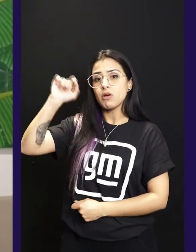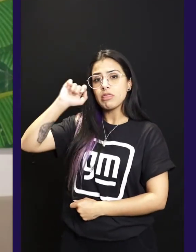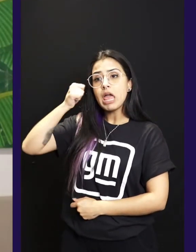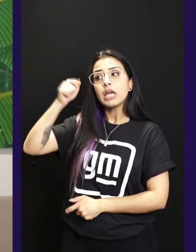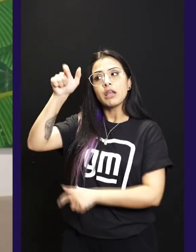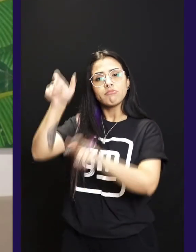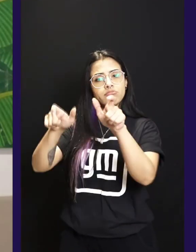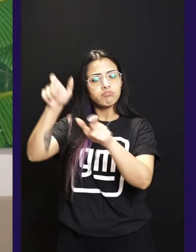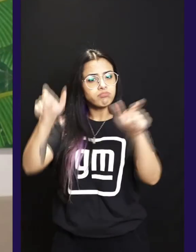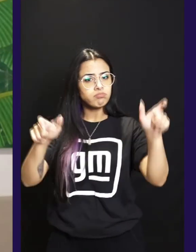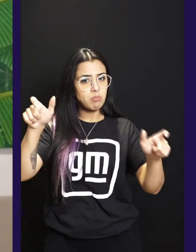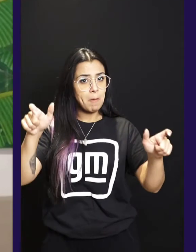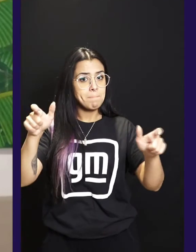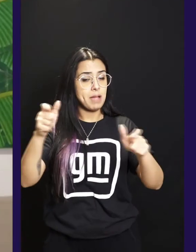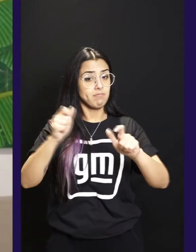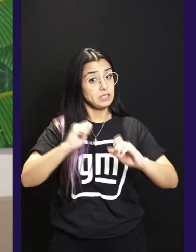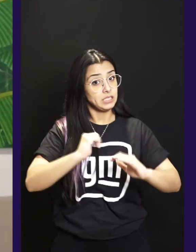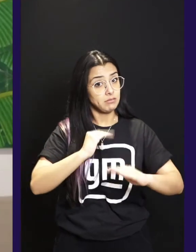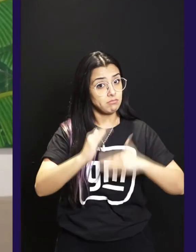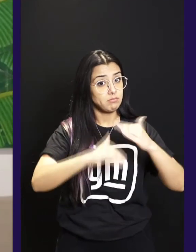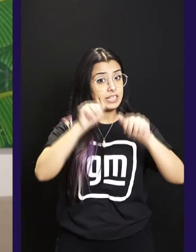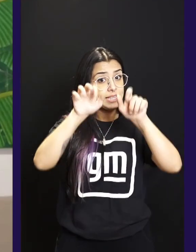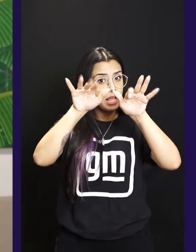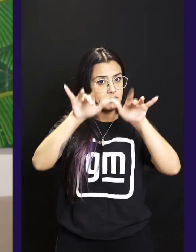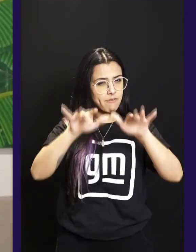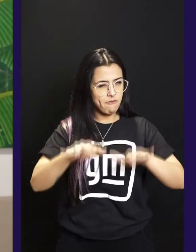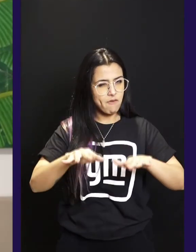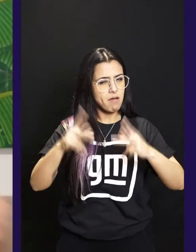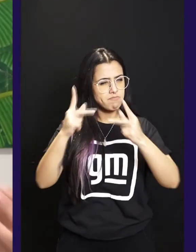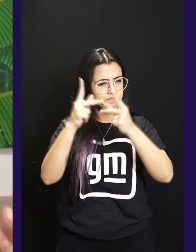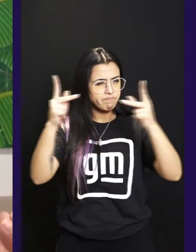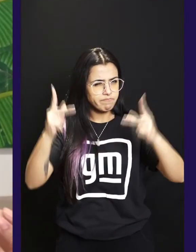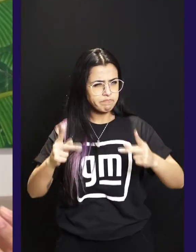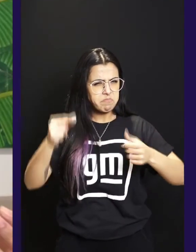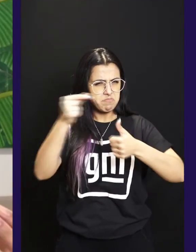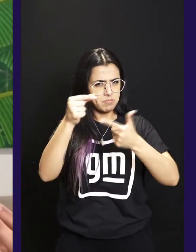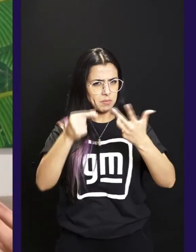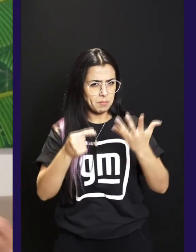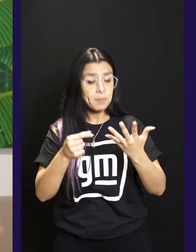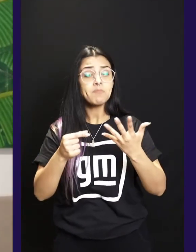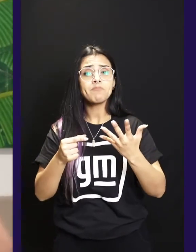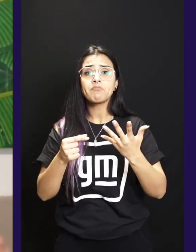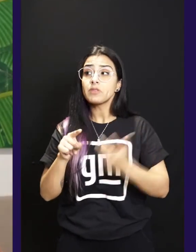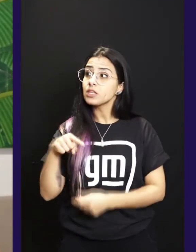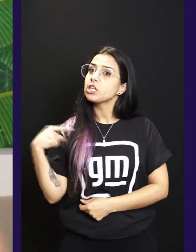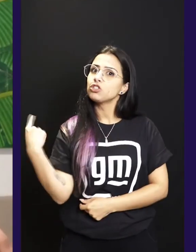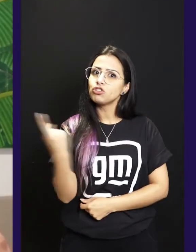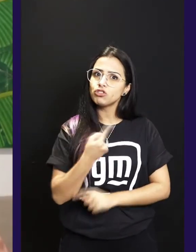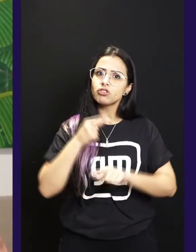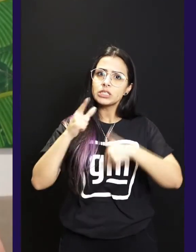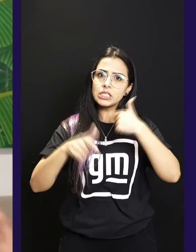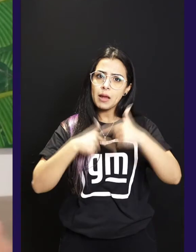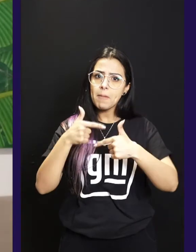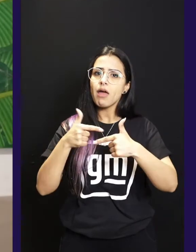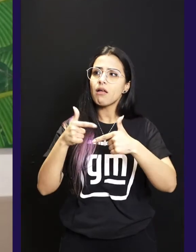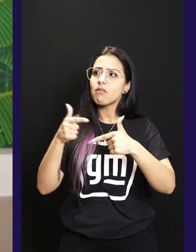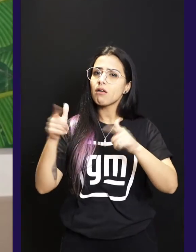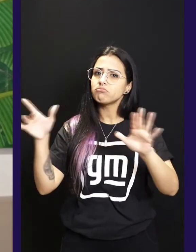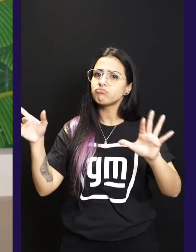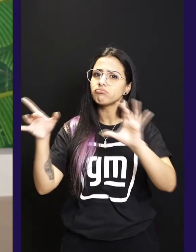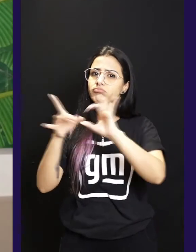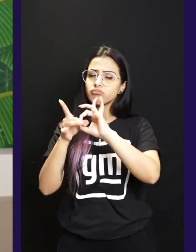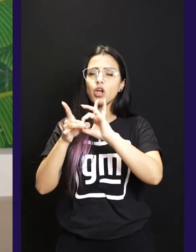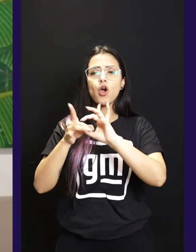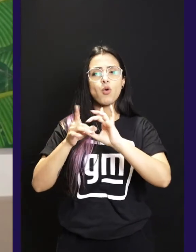skills, e a gente trabalha conectando elas com vagas de trabalho em